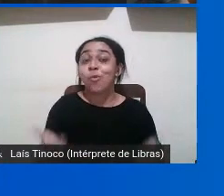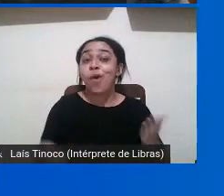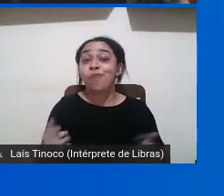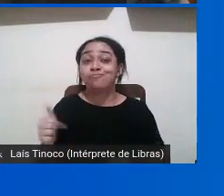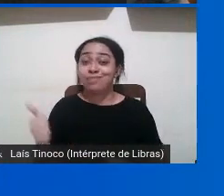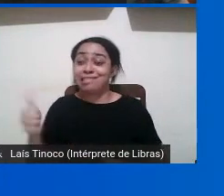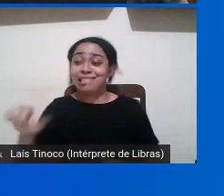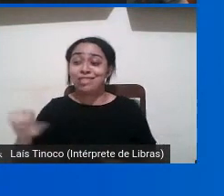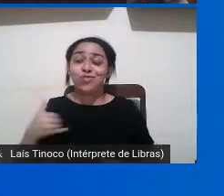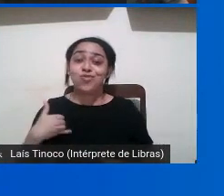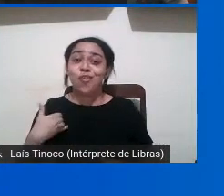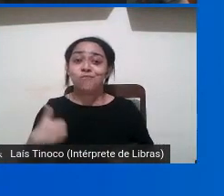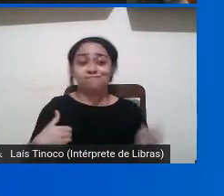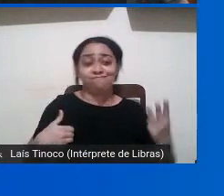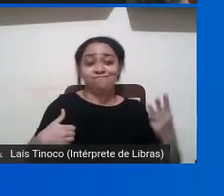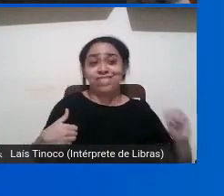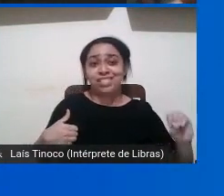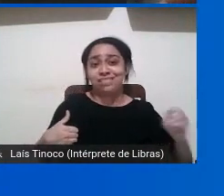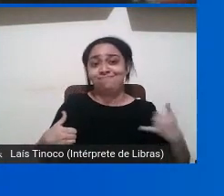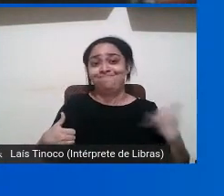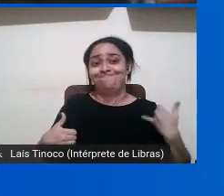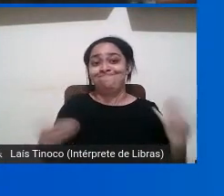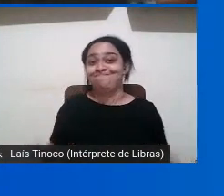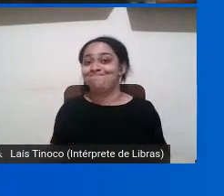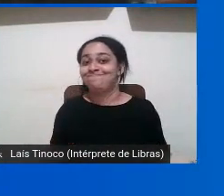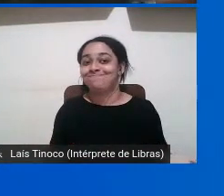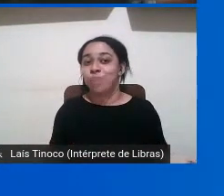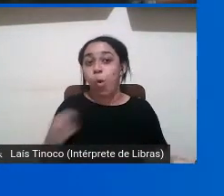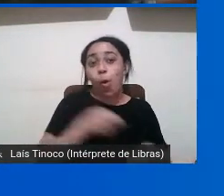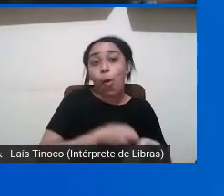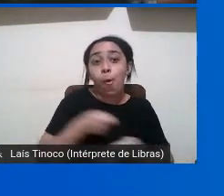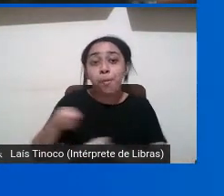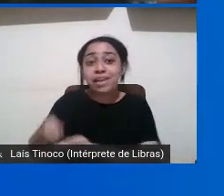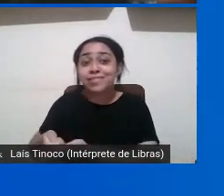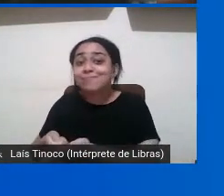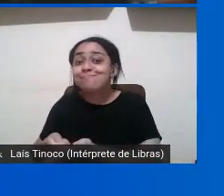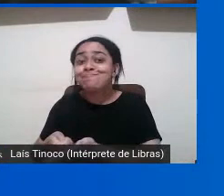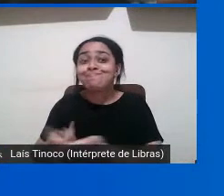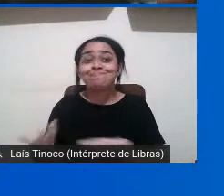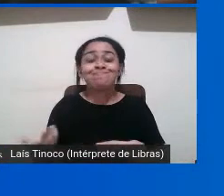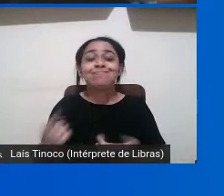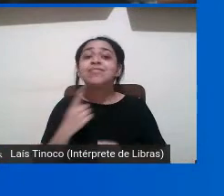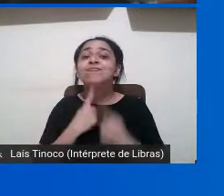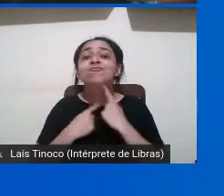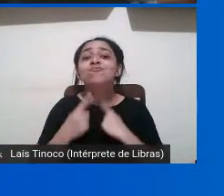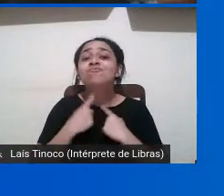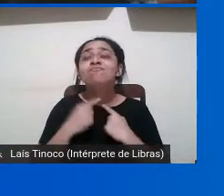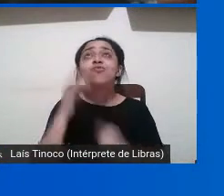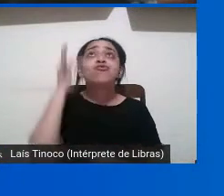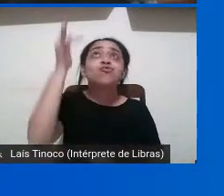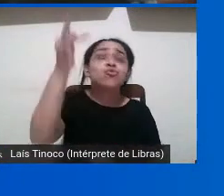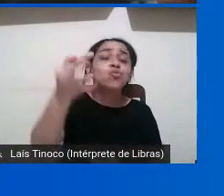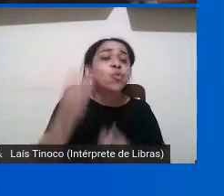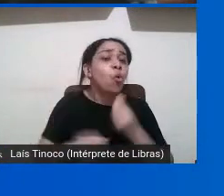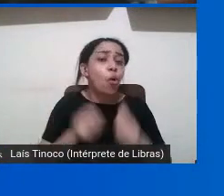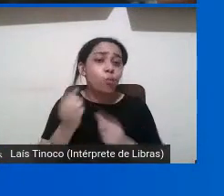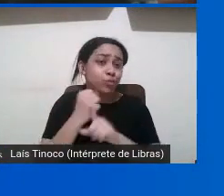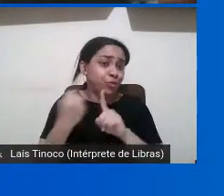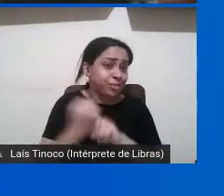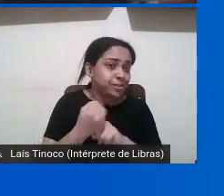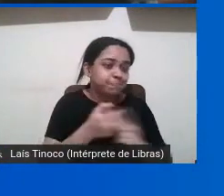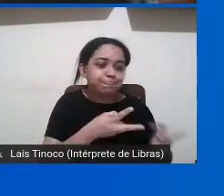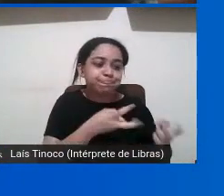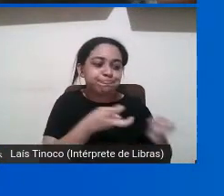qual o tipo de expectativa da sociedade em relação a cada um deles então ele procura trabalhar por aí para pensar as diferenças